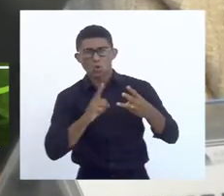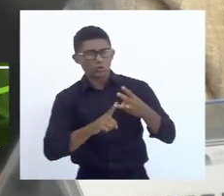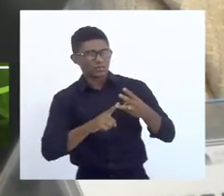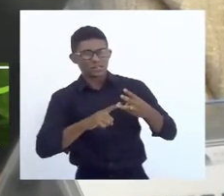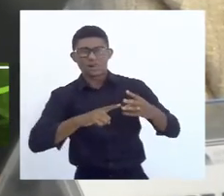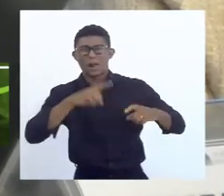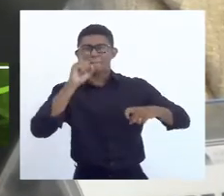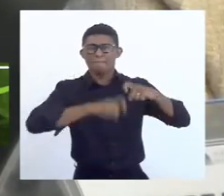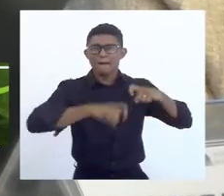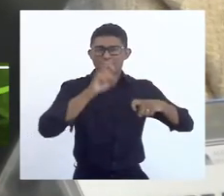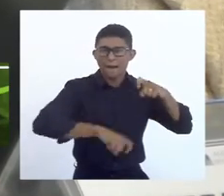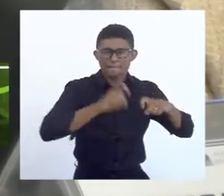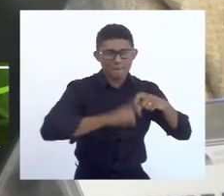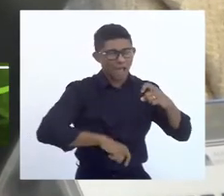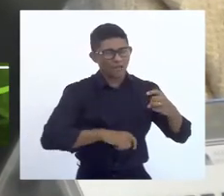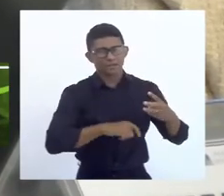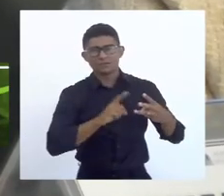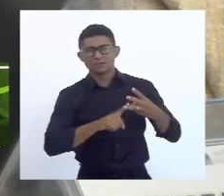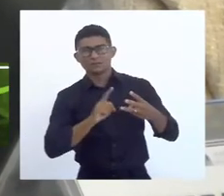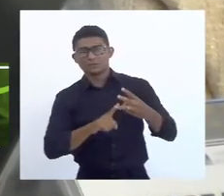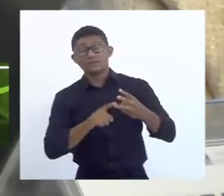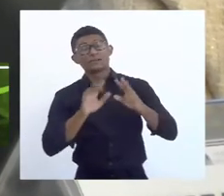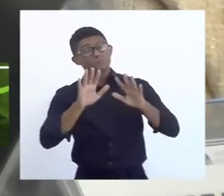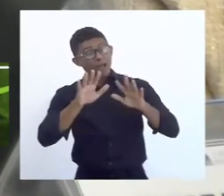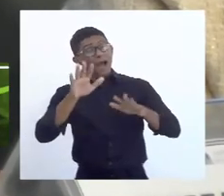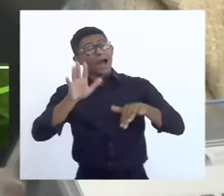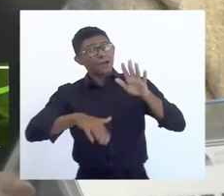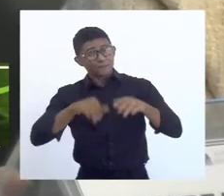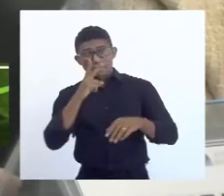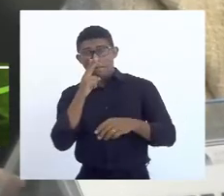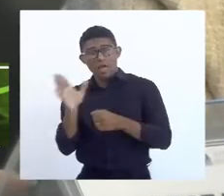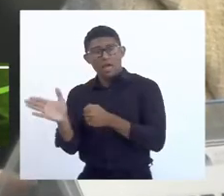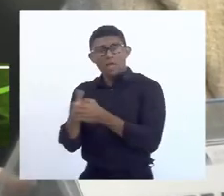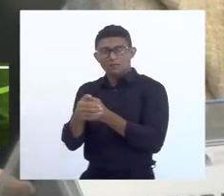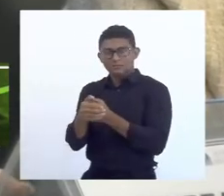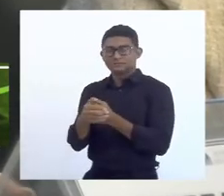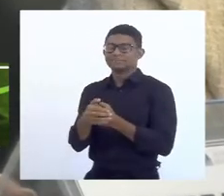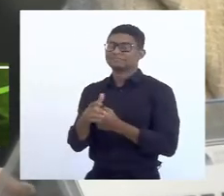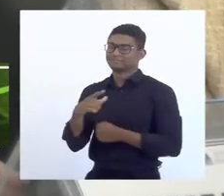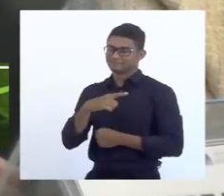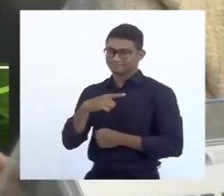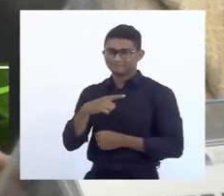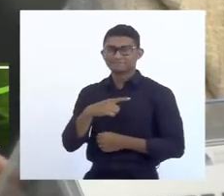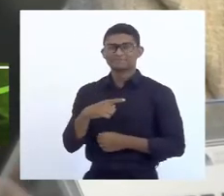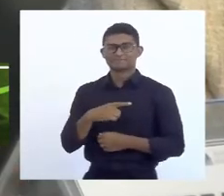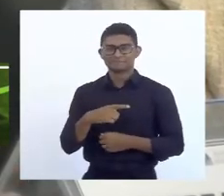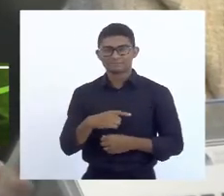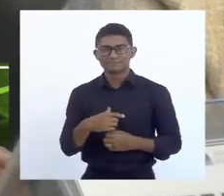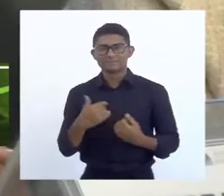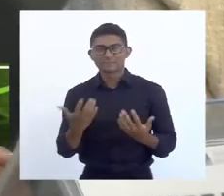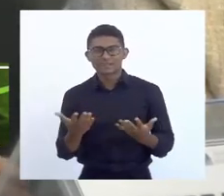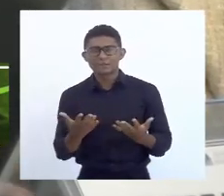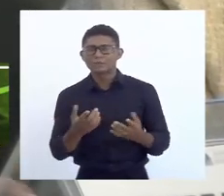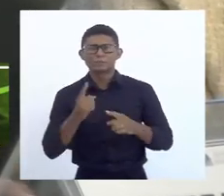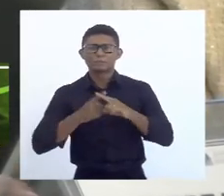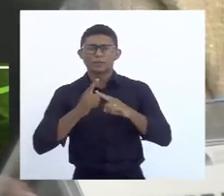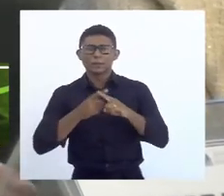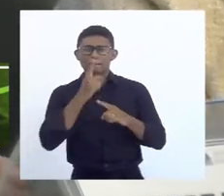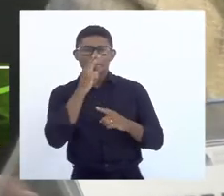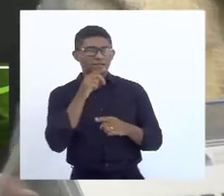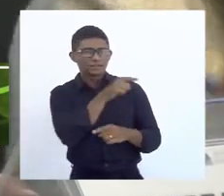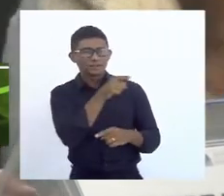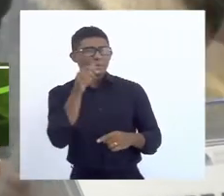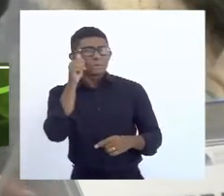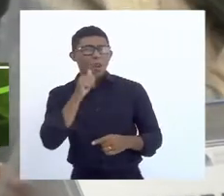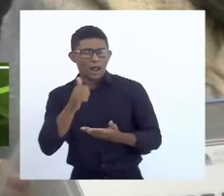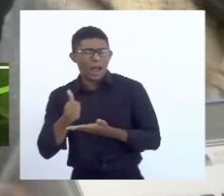assédio direto, mas, de modo indireto, isso vai minando as capacidades, exercício